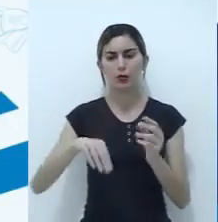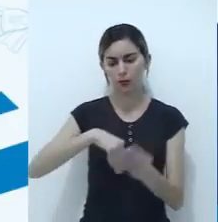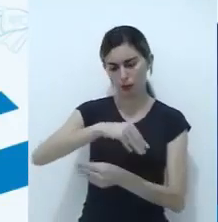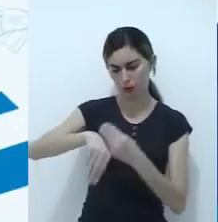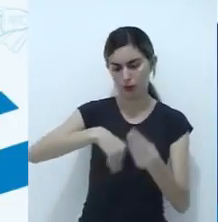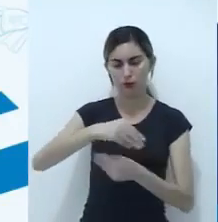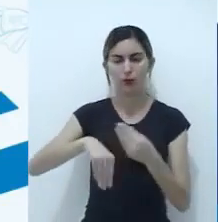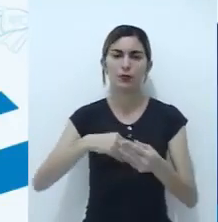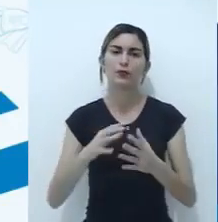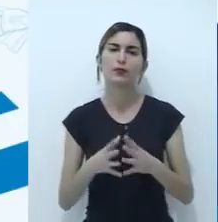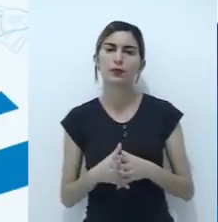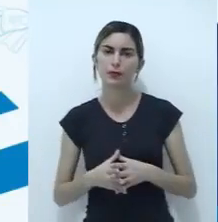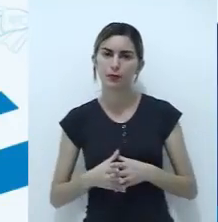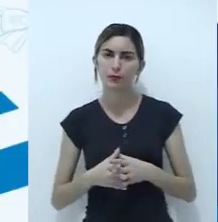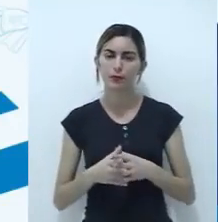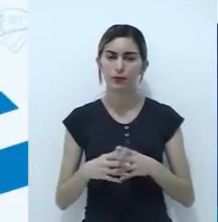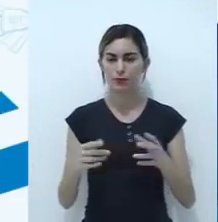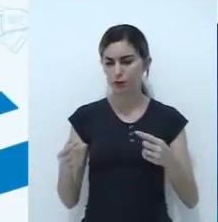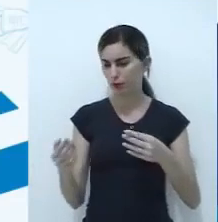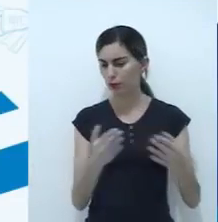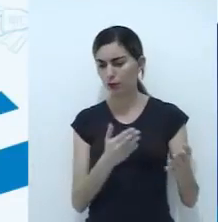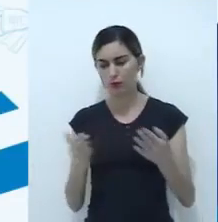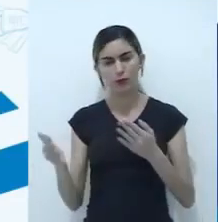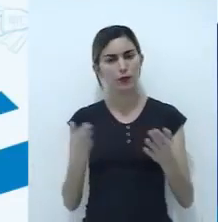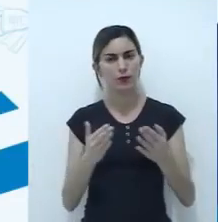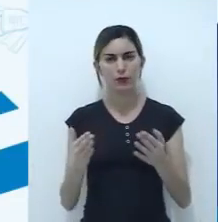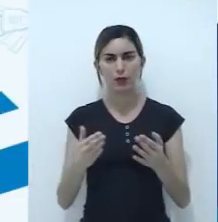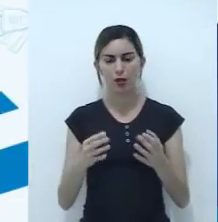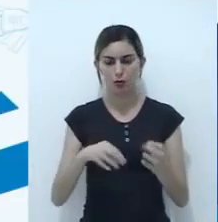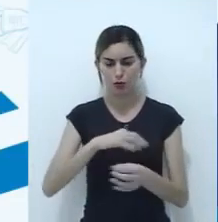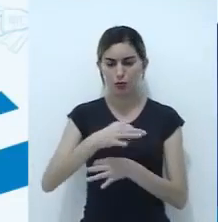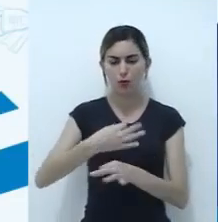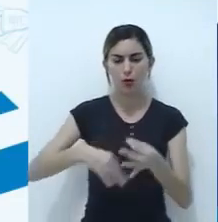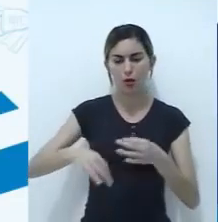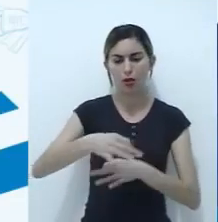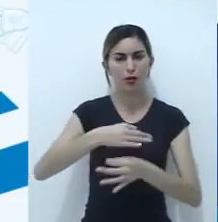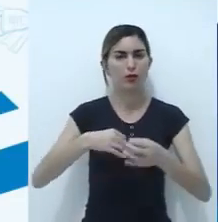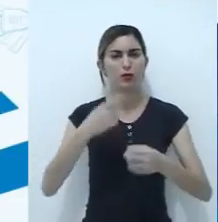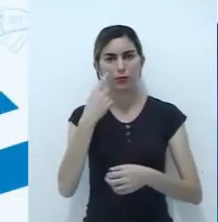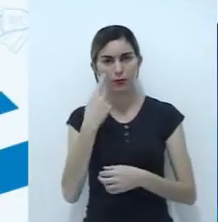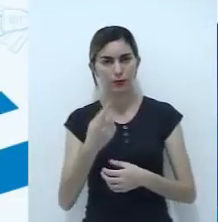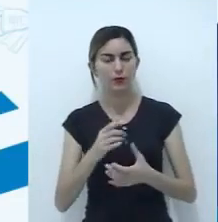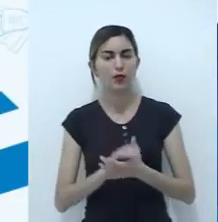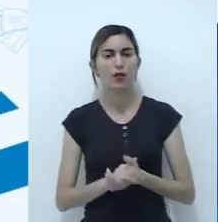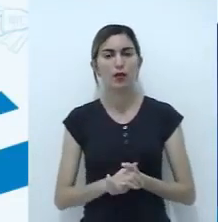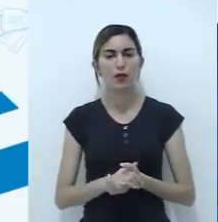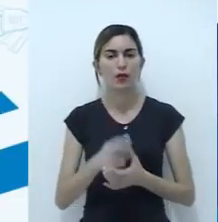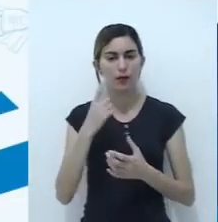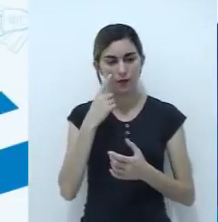da reação, né, de acordo com a agitação das moléculas. Olha aqui, pessoal, que eu